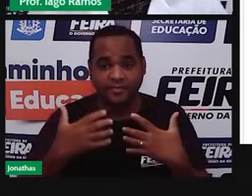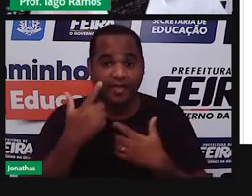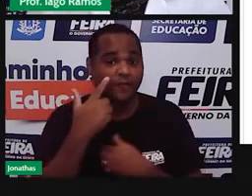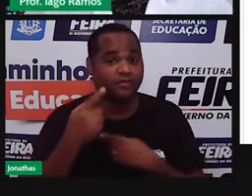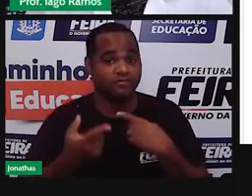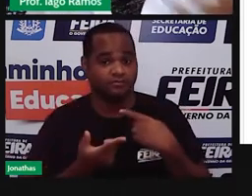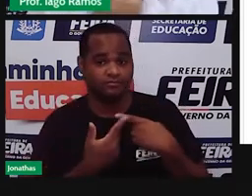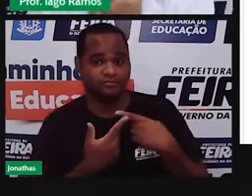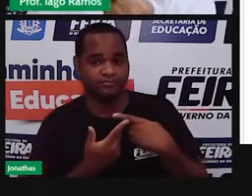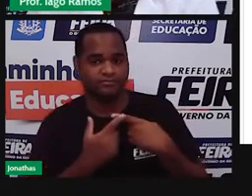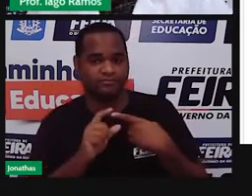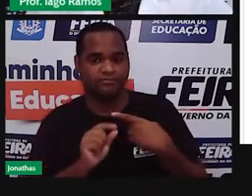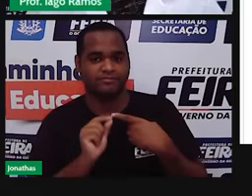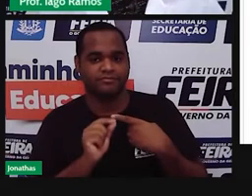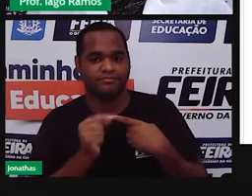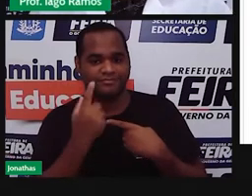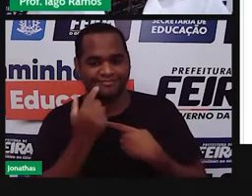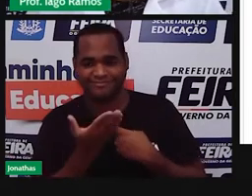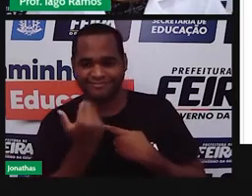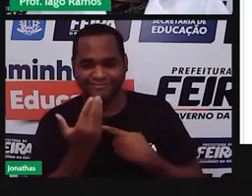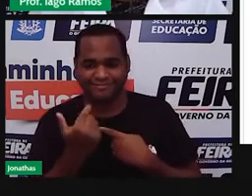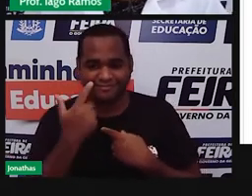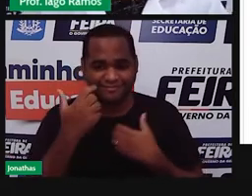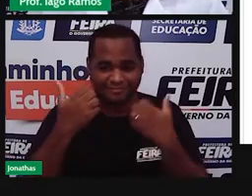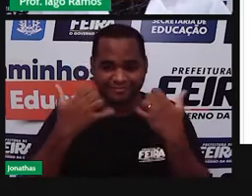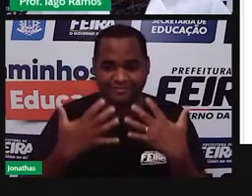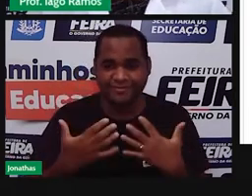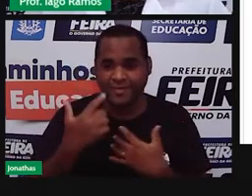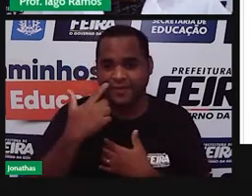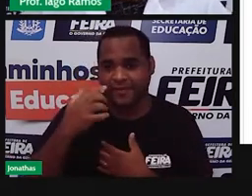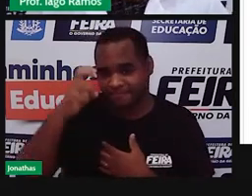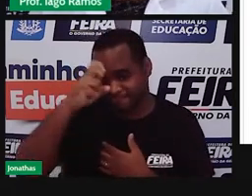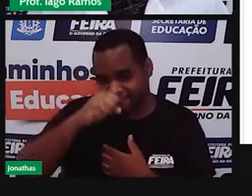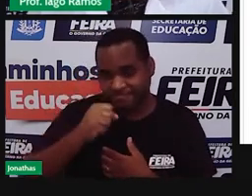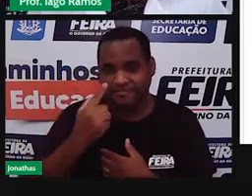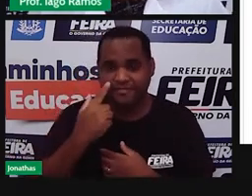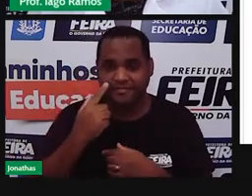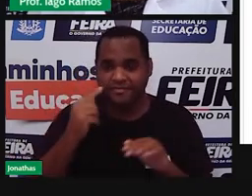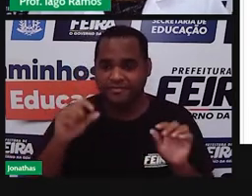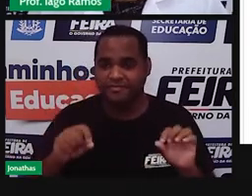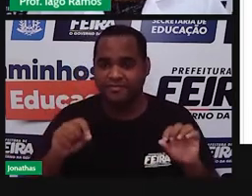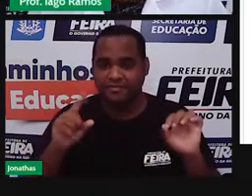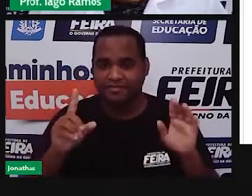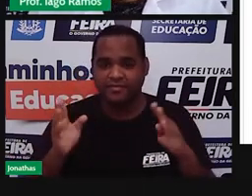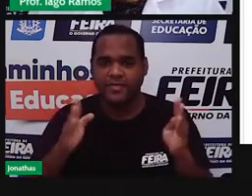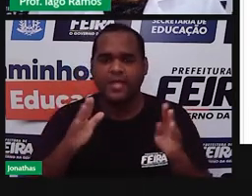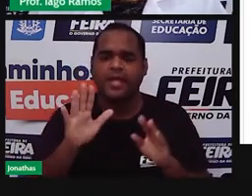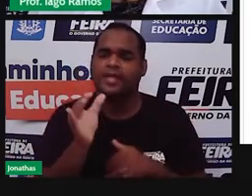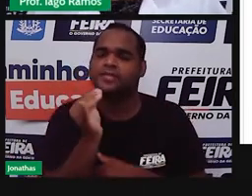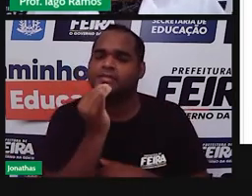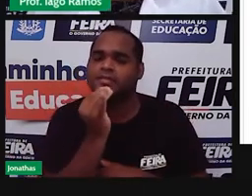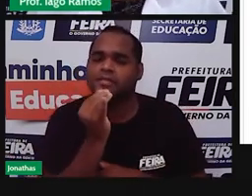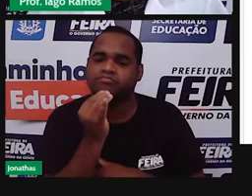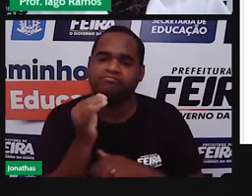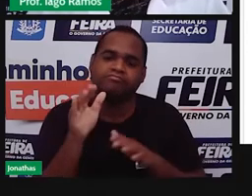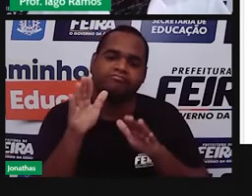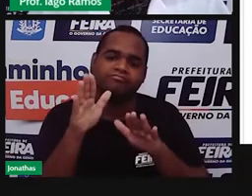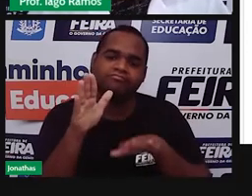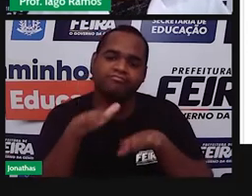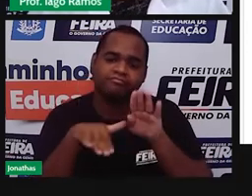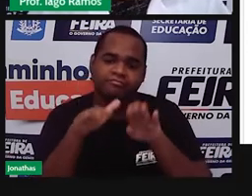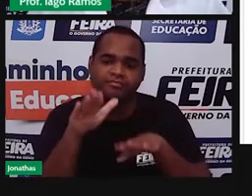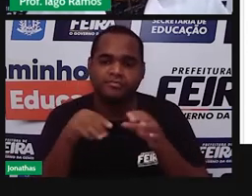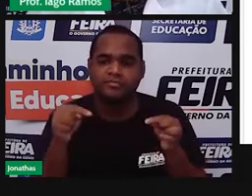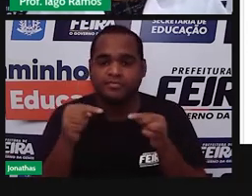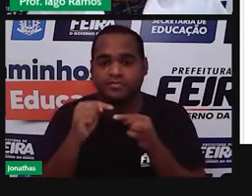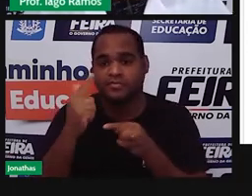situação, vem comigo que eu vou fazer a leitura dela para você, tá bom? Então, suponha, né, que